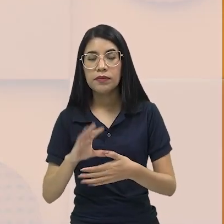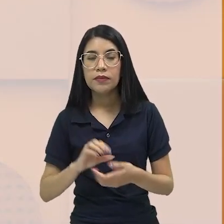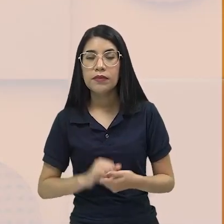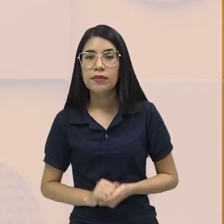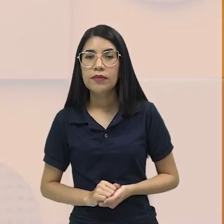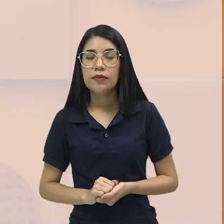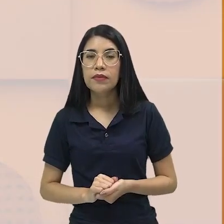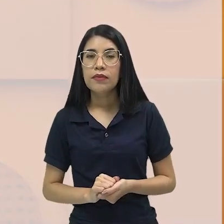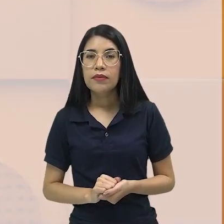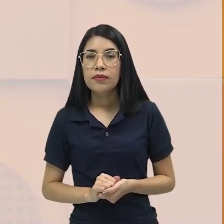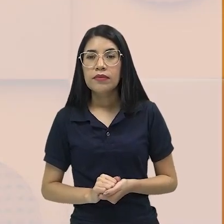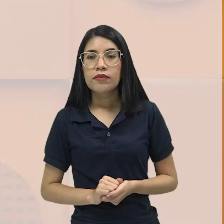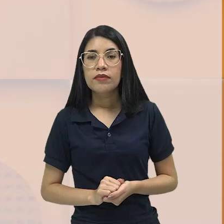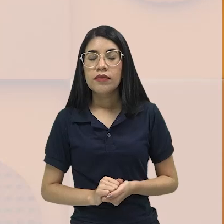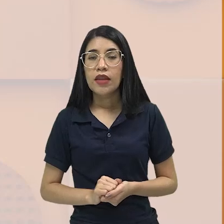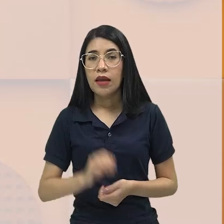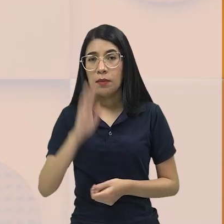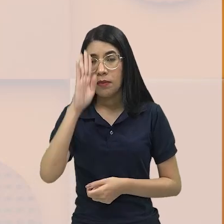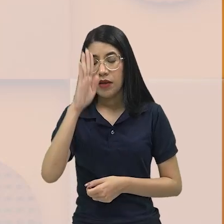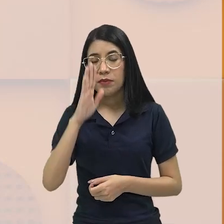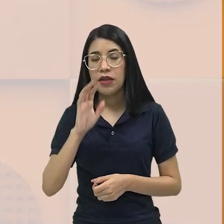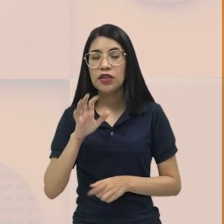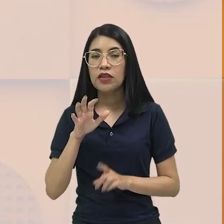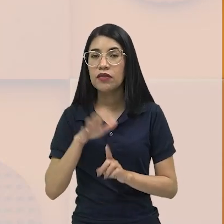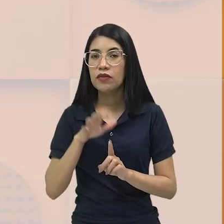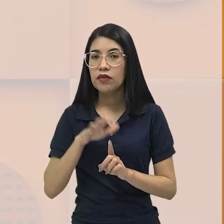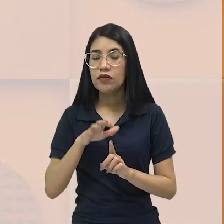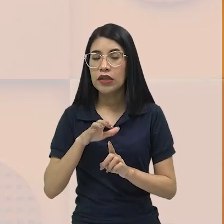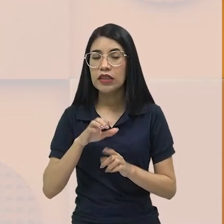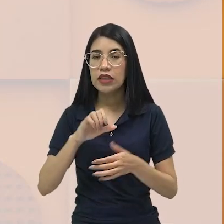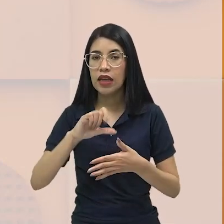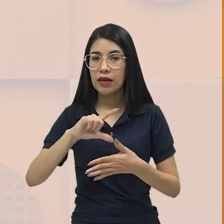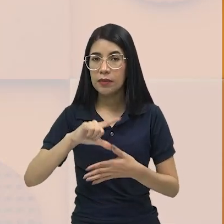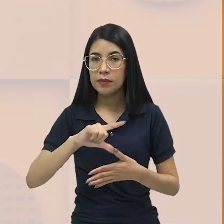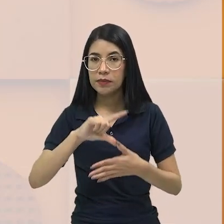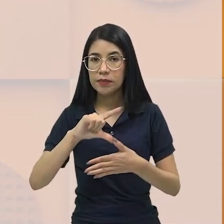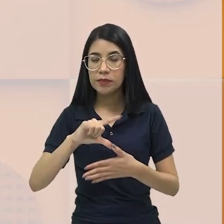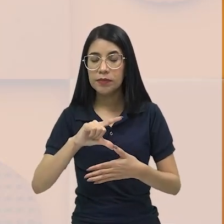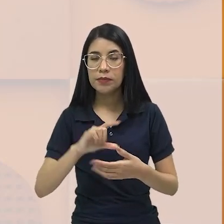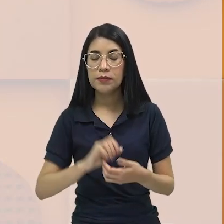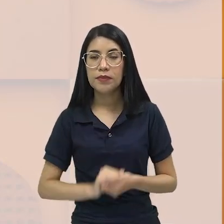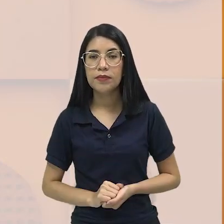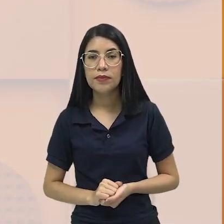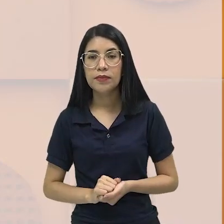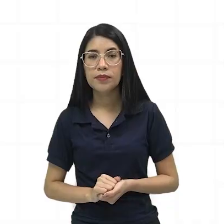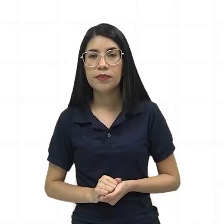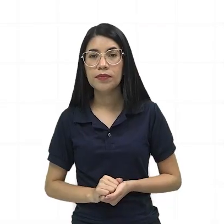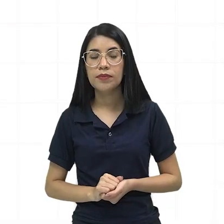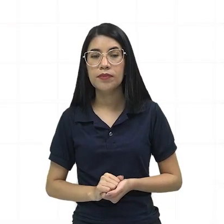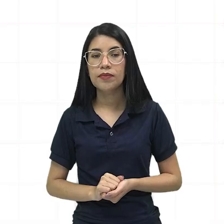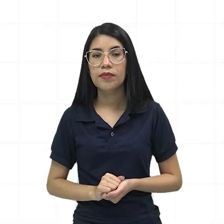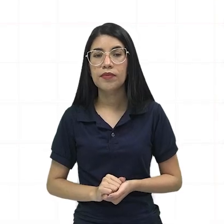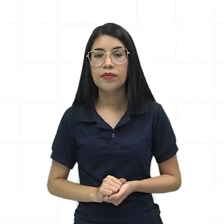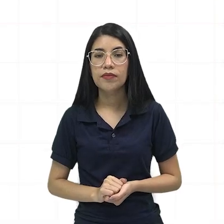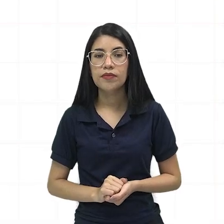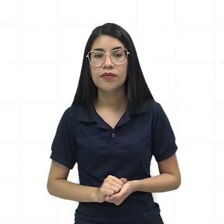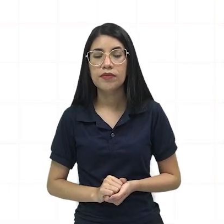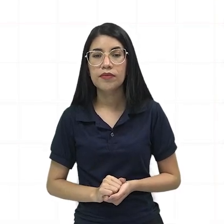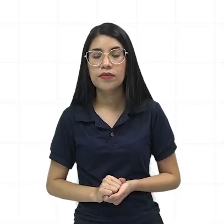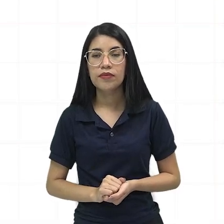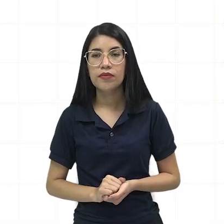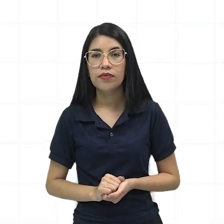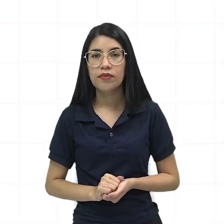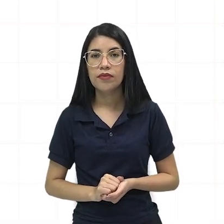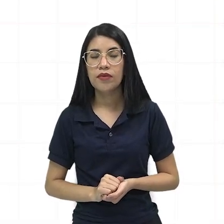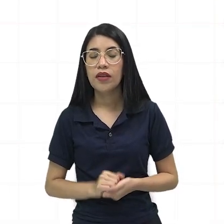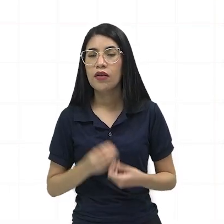Américas, principalmente a influência direta na América Latina. Vamos ao texto, então, para a gente entender